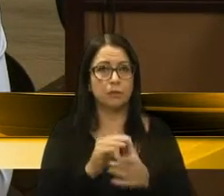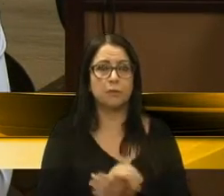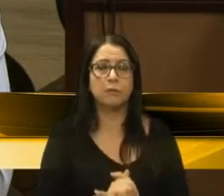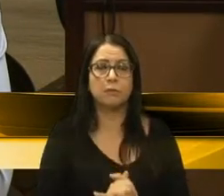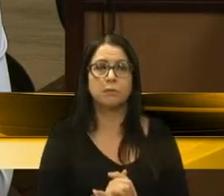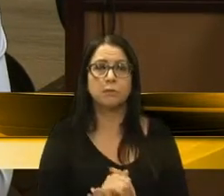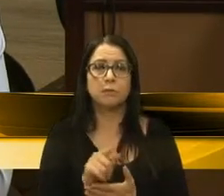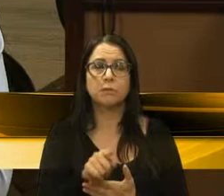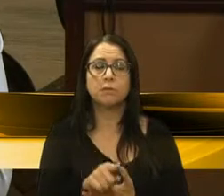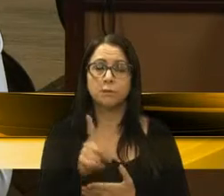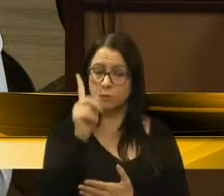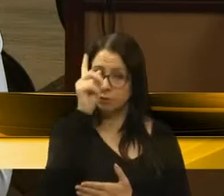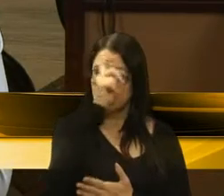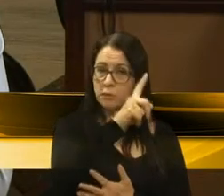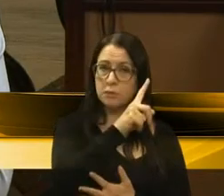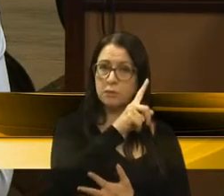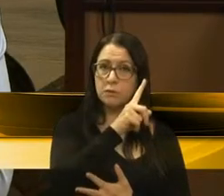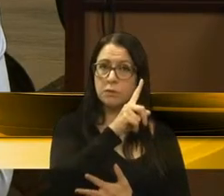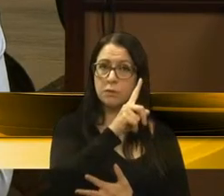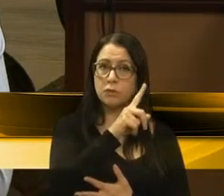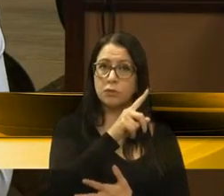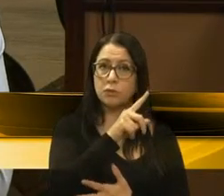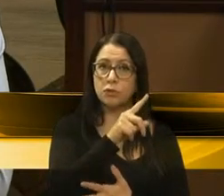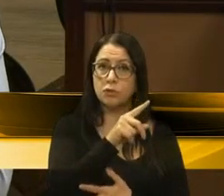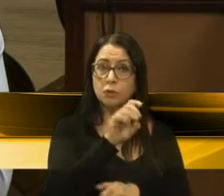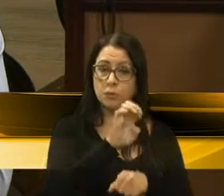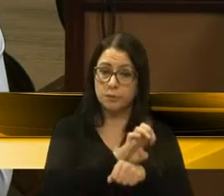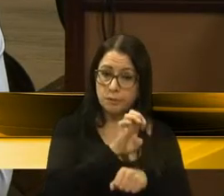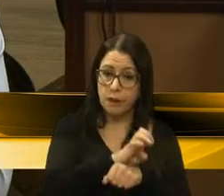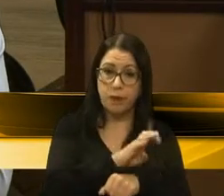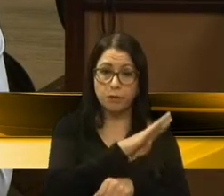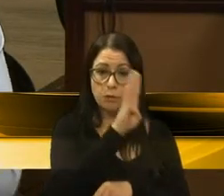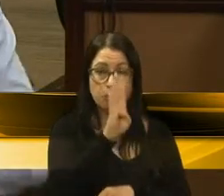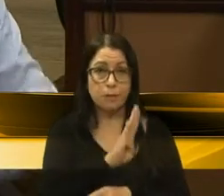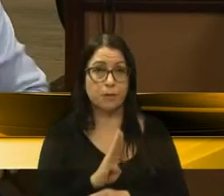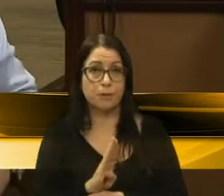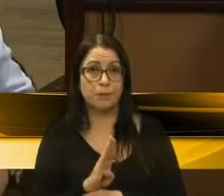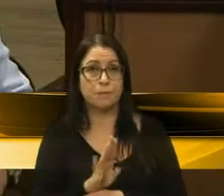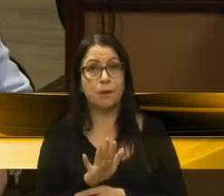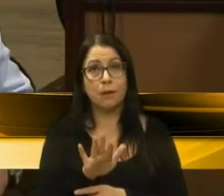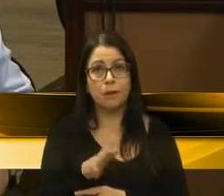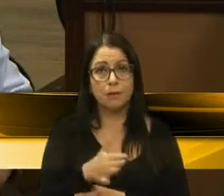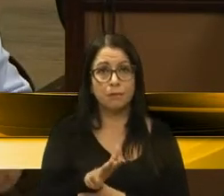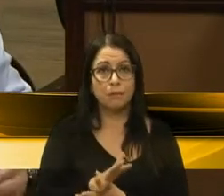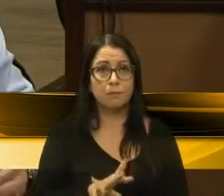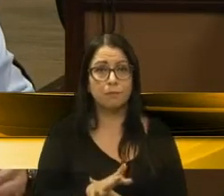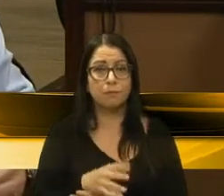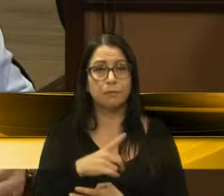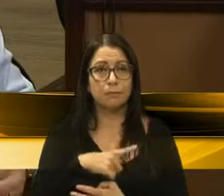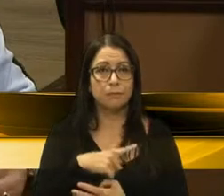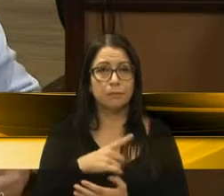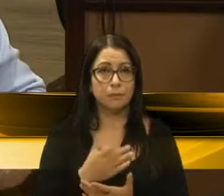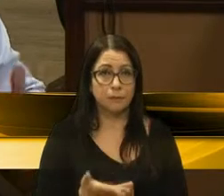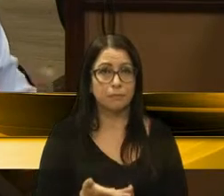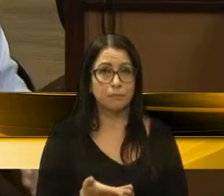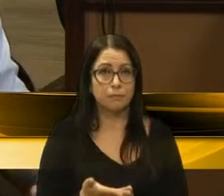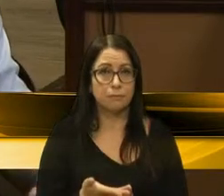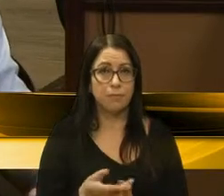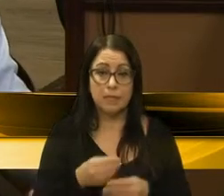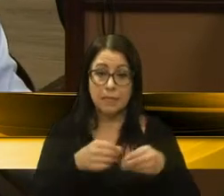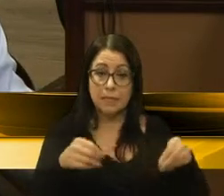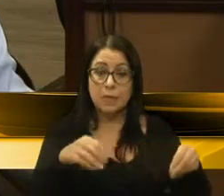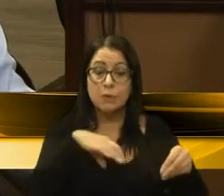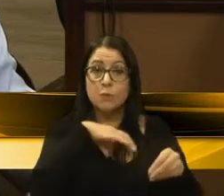a grande dificuldade da União, do Estado, é muitas das vezes terem esses